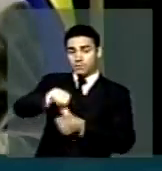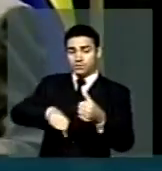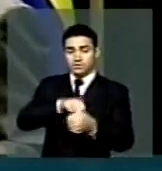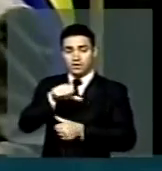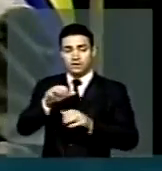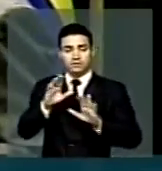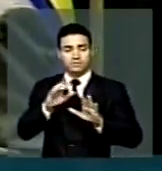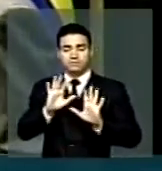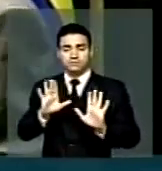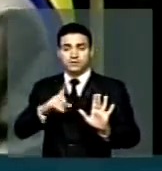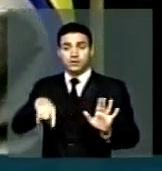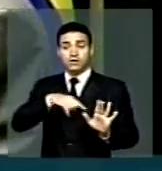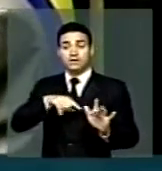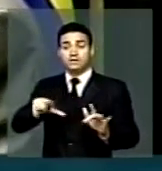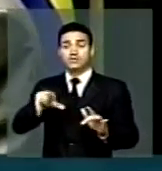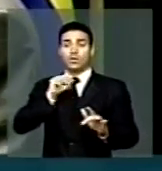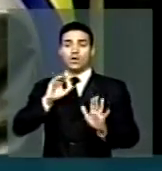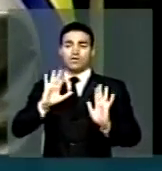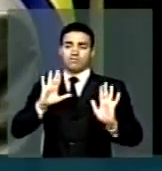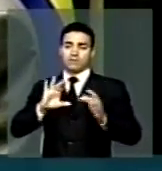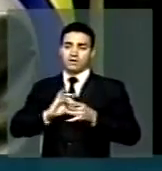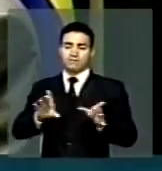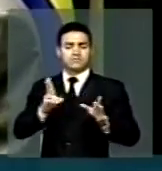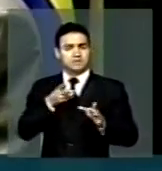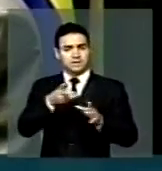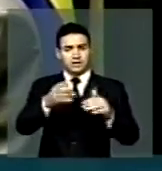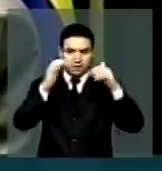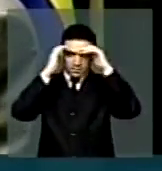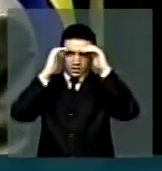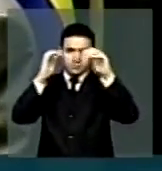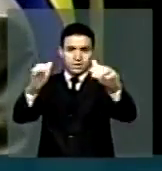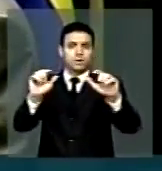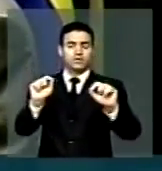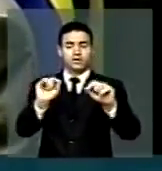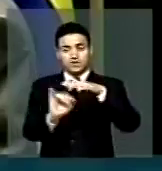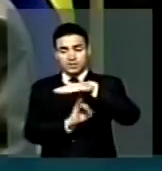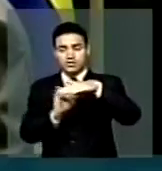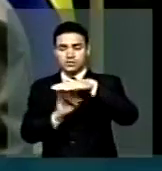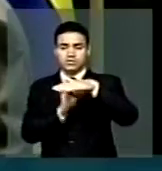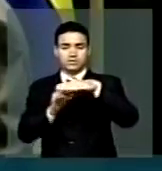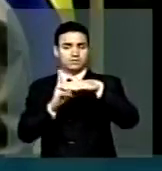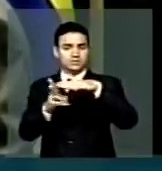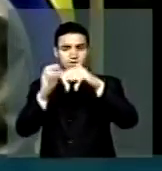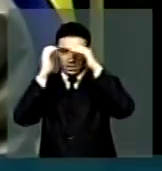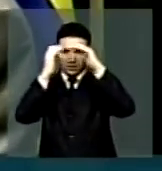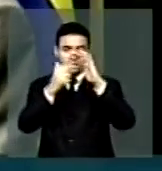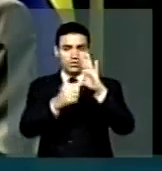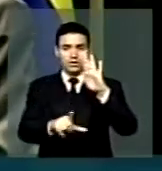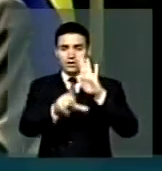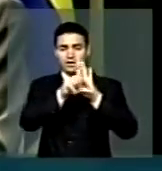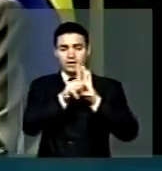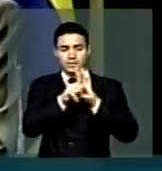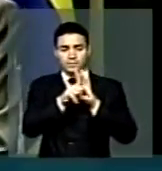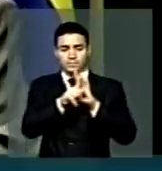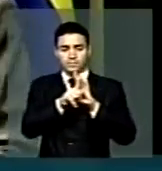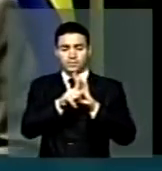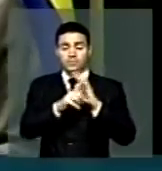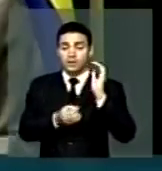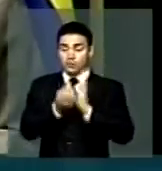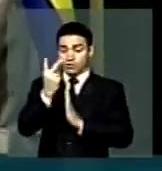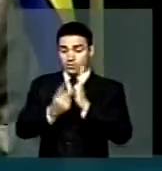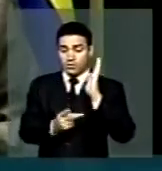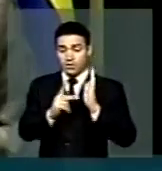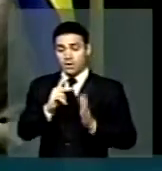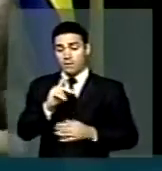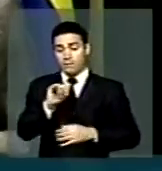demos a opção. E sempre respeitamos a institucionalidade, as leis. Na feitura do Plano Real,